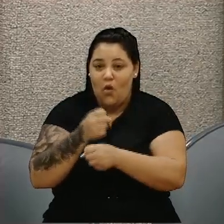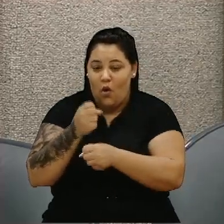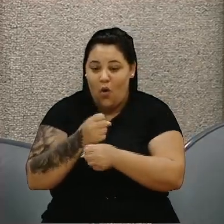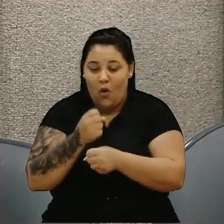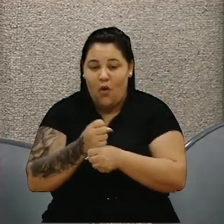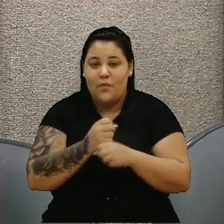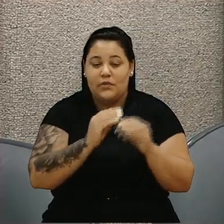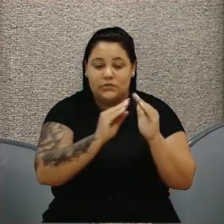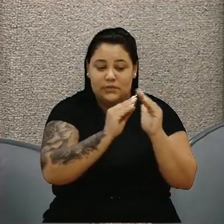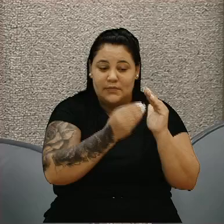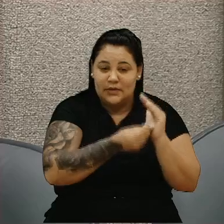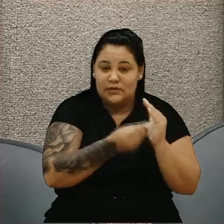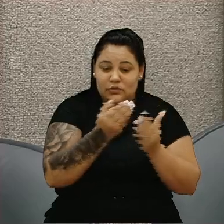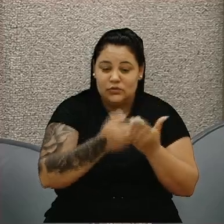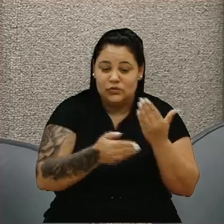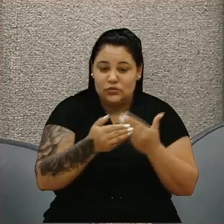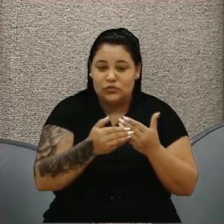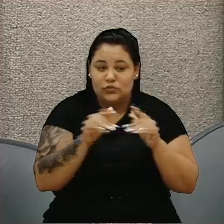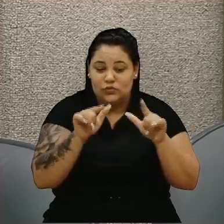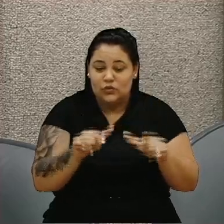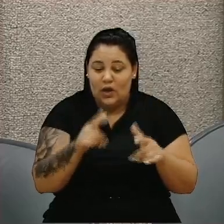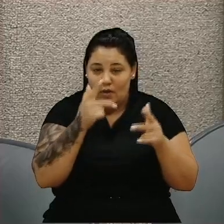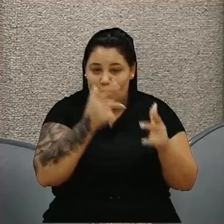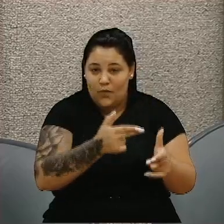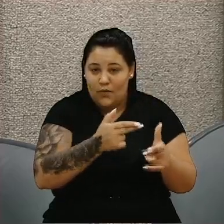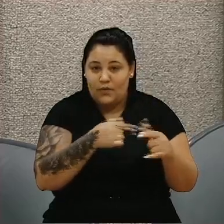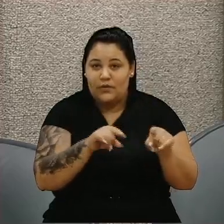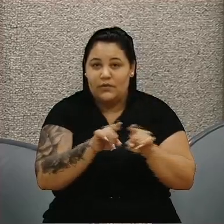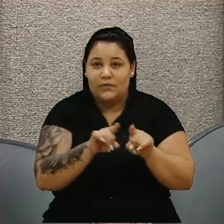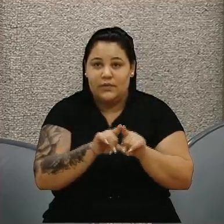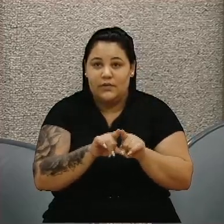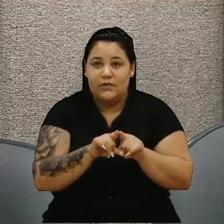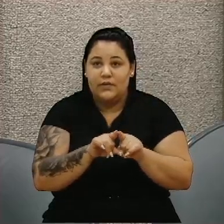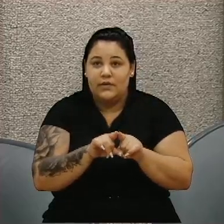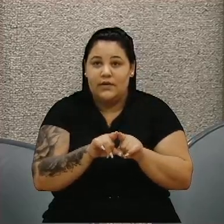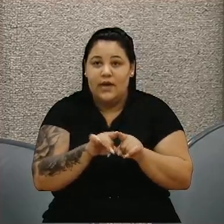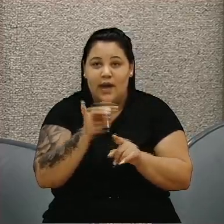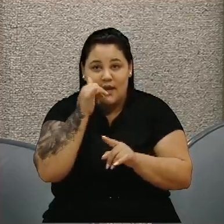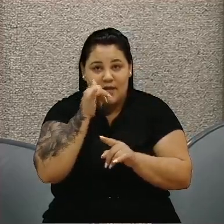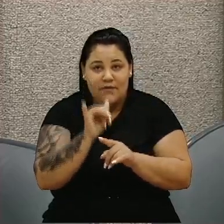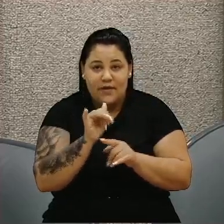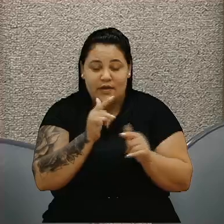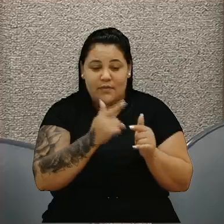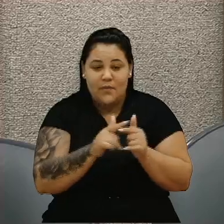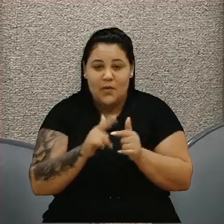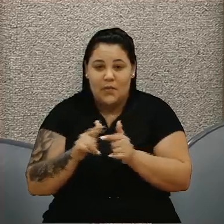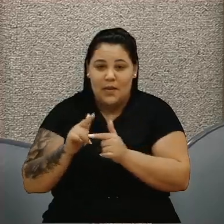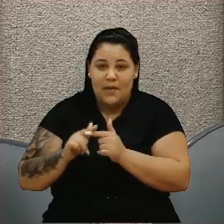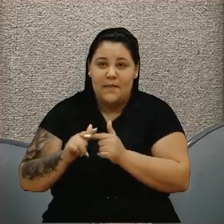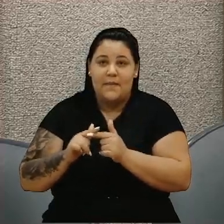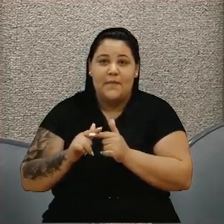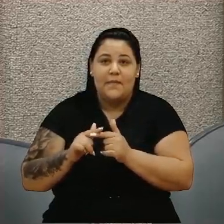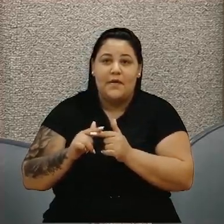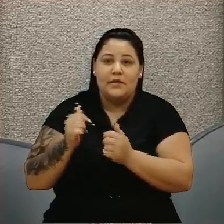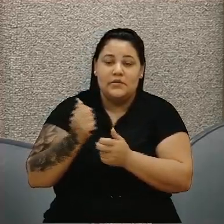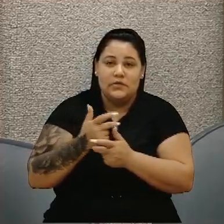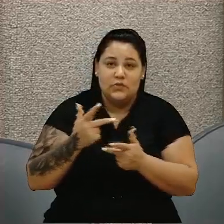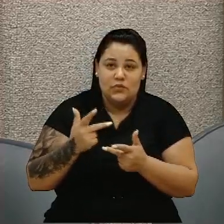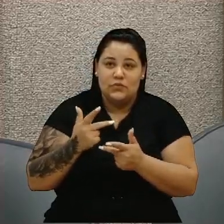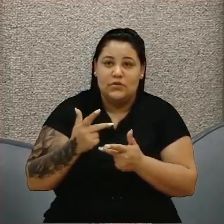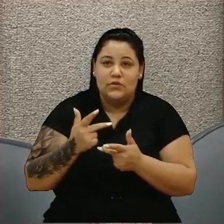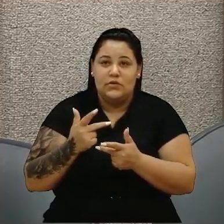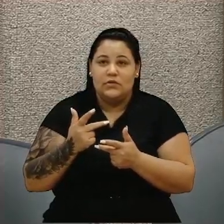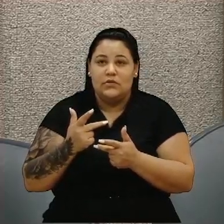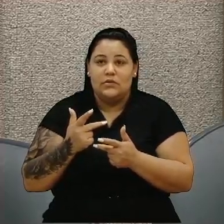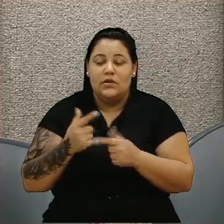SAMAI, tudo no mesmo lugar. E aí tu não fica essa correria, né? Vai para lá, vai para cá, vai para uma secretaria, vai para outra,